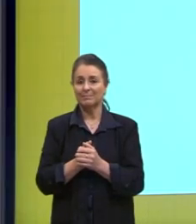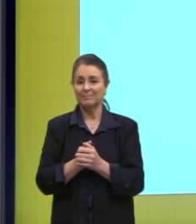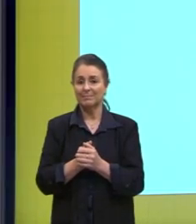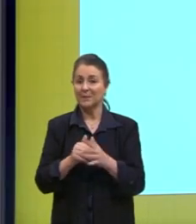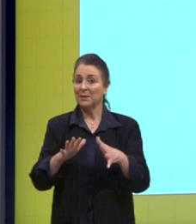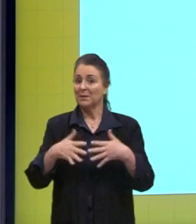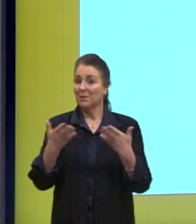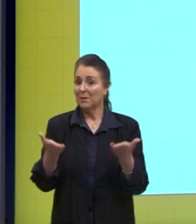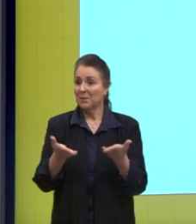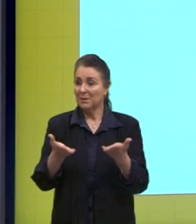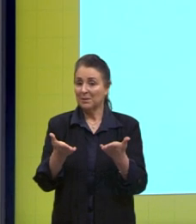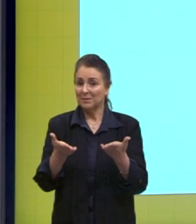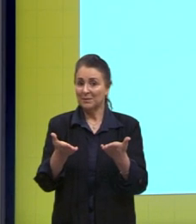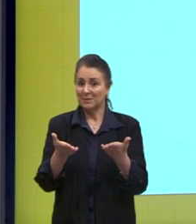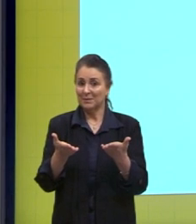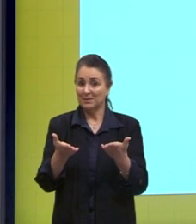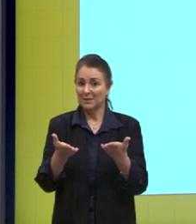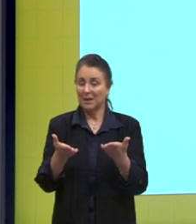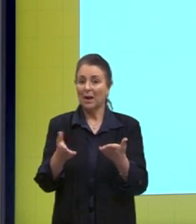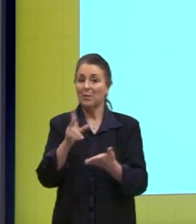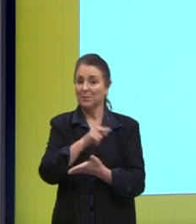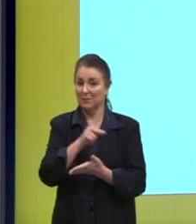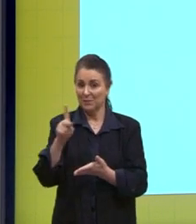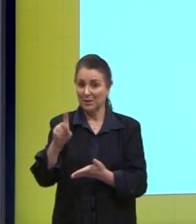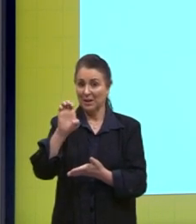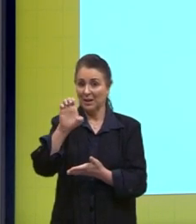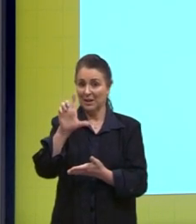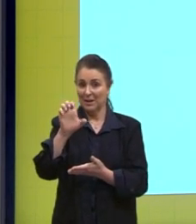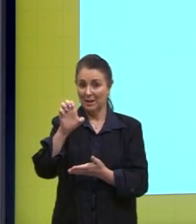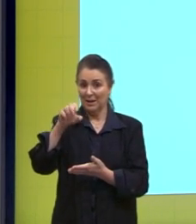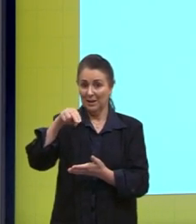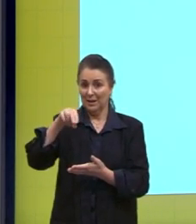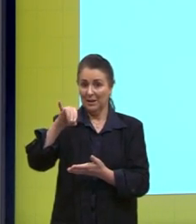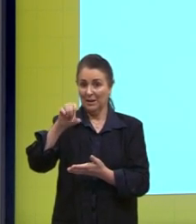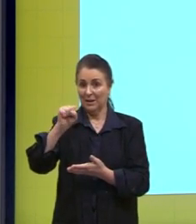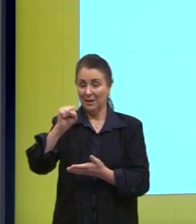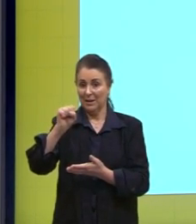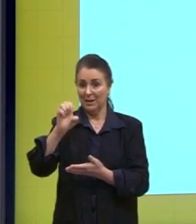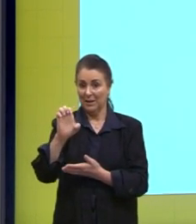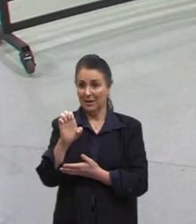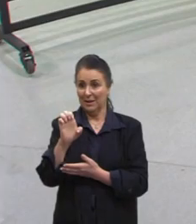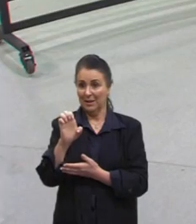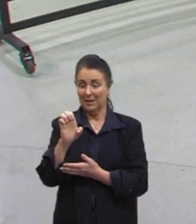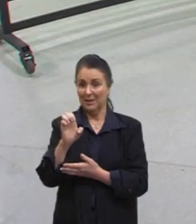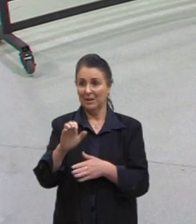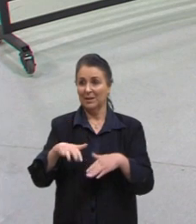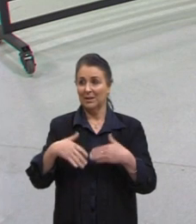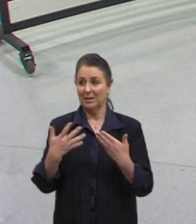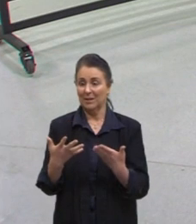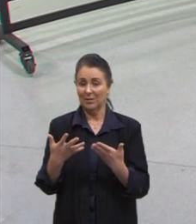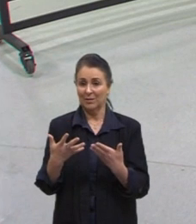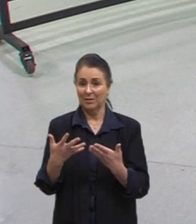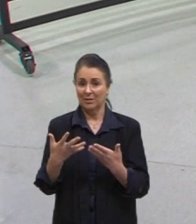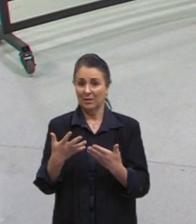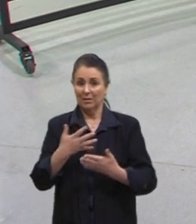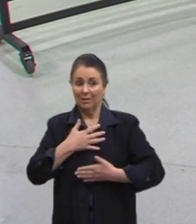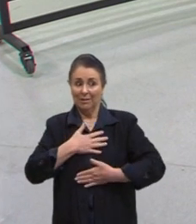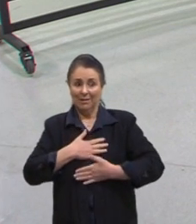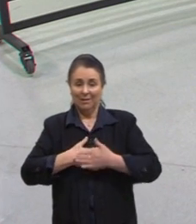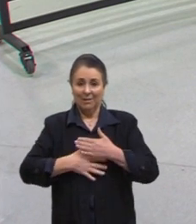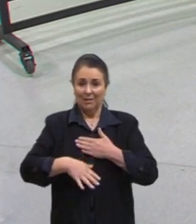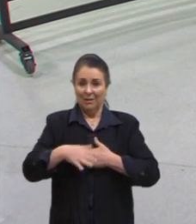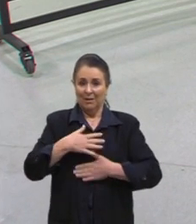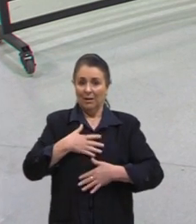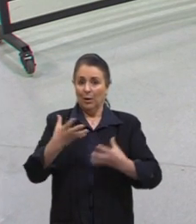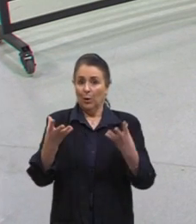então agora passo novamente para professora helenise bom a gente fica sem fôlego né de